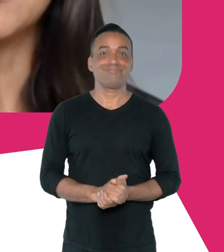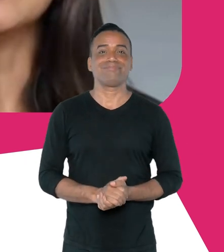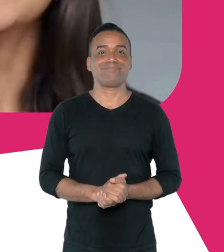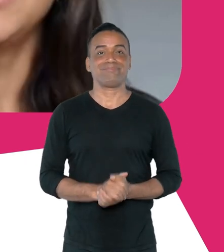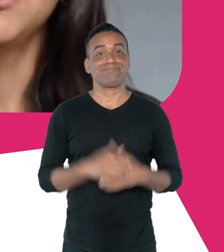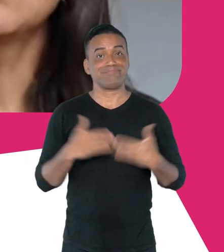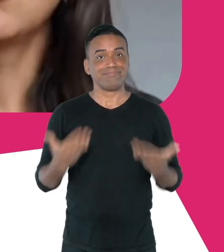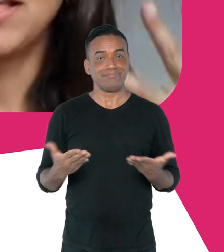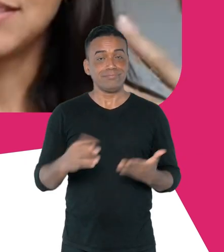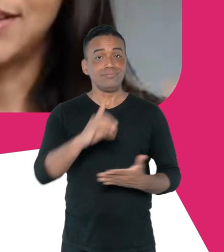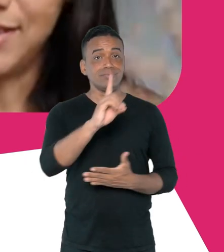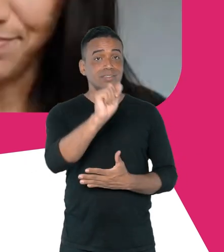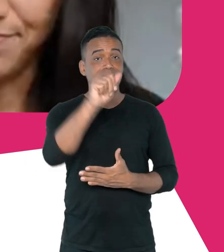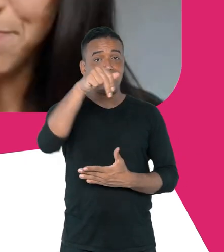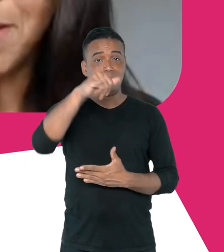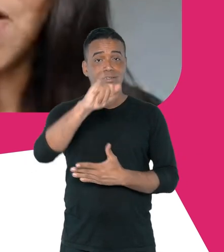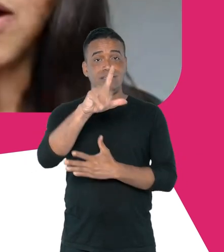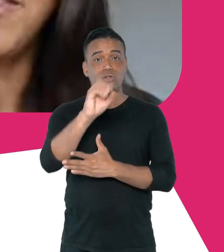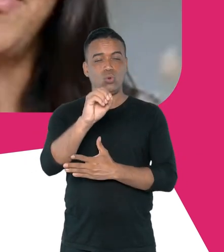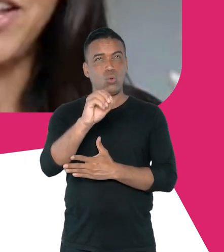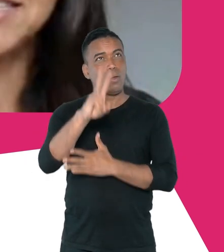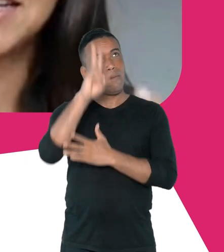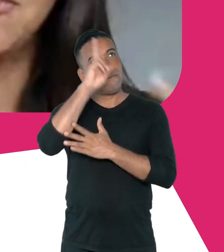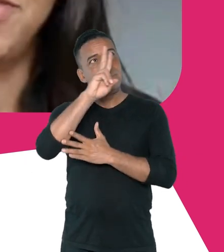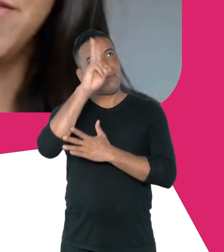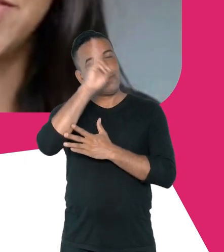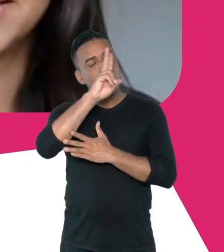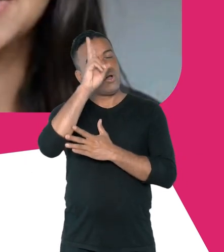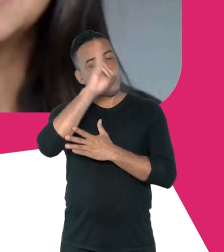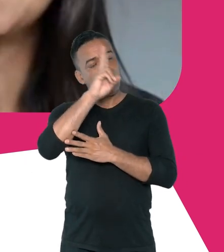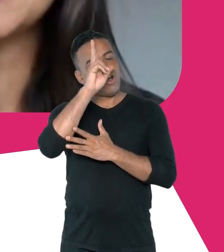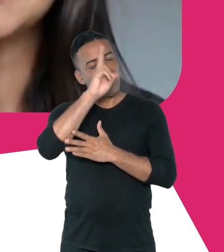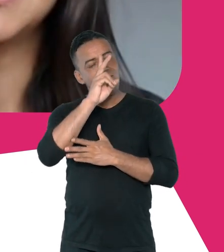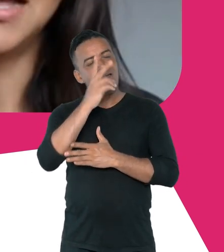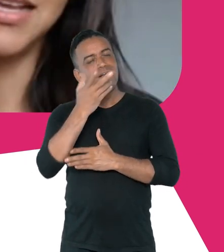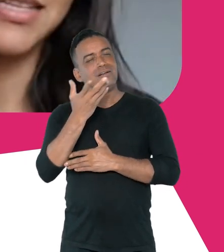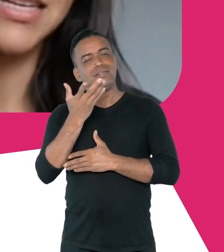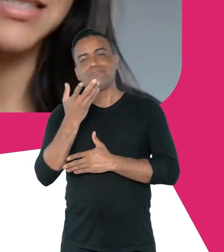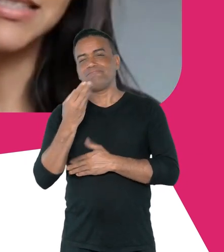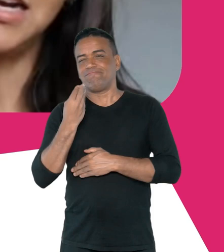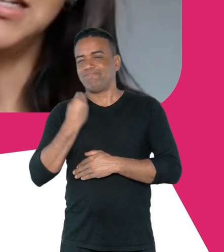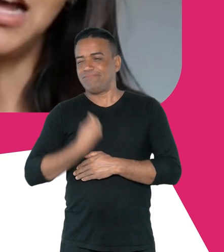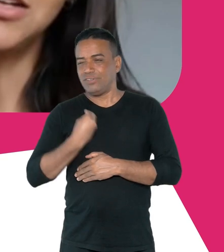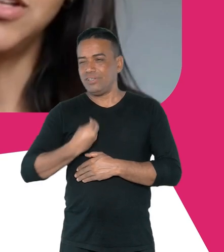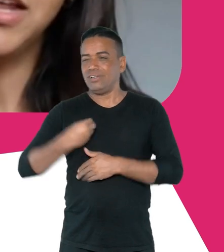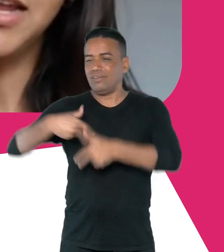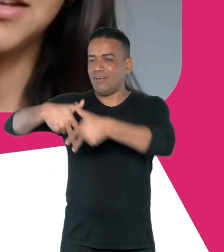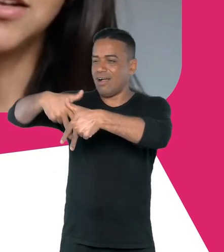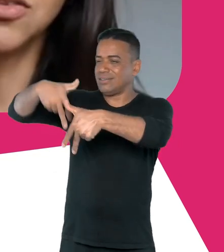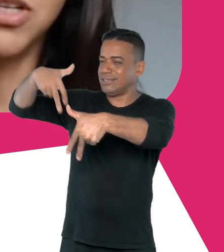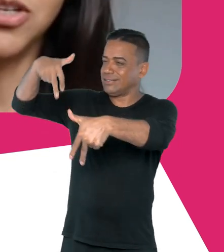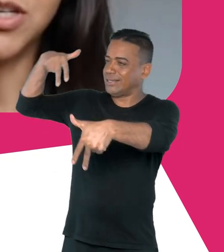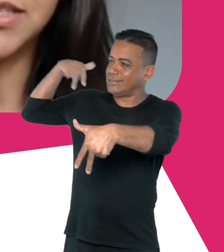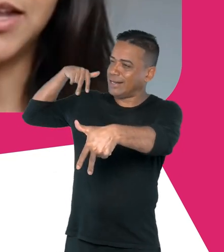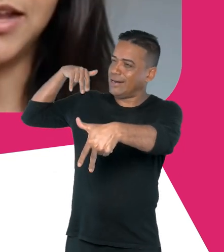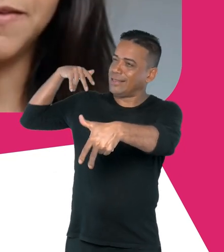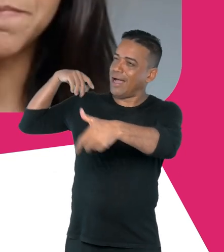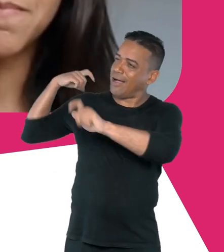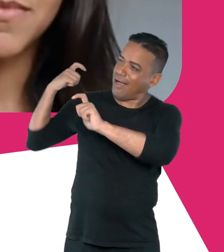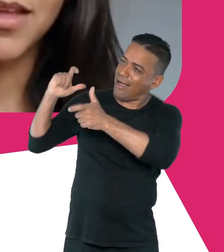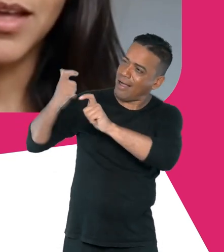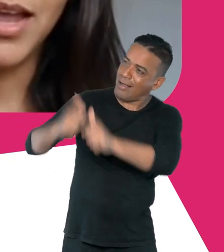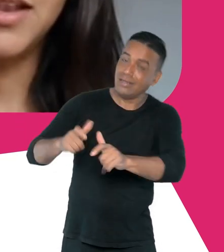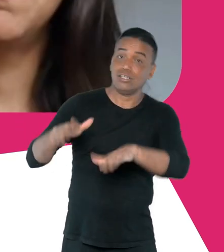Bom, então o Danilo, com essa memória fresca, viva, né? Da ancestralidade dele, das origens